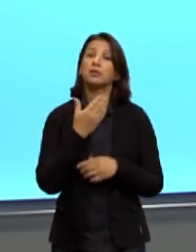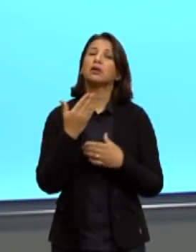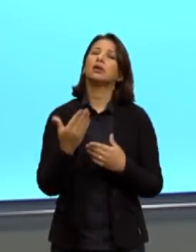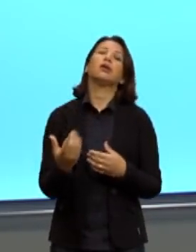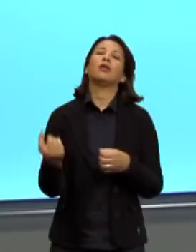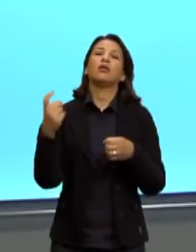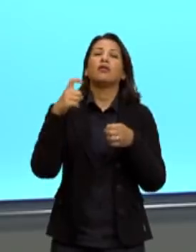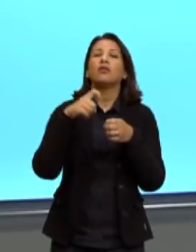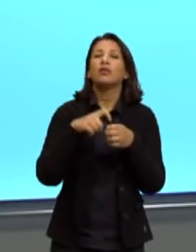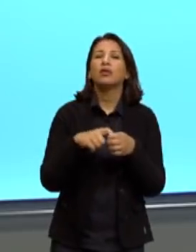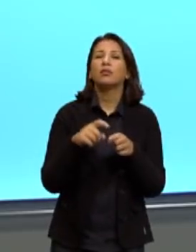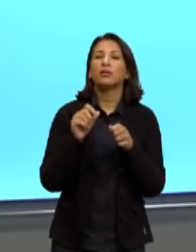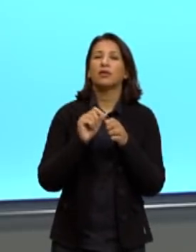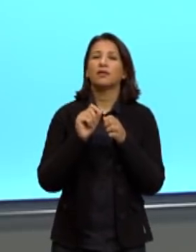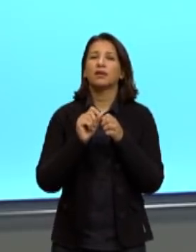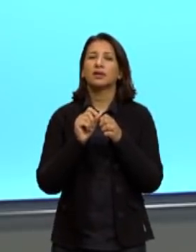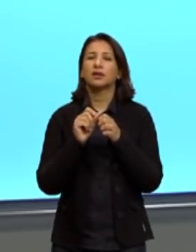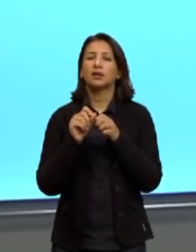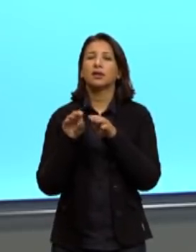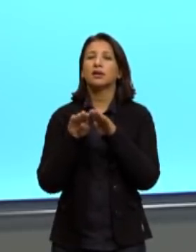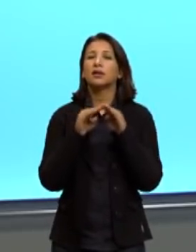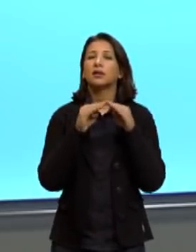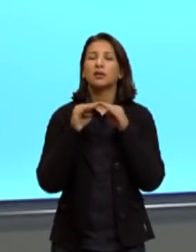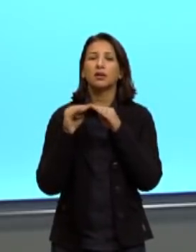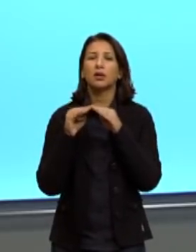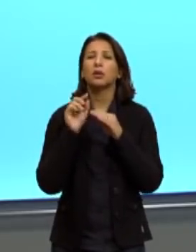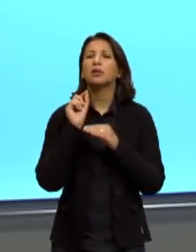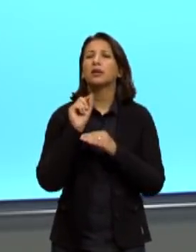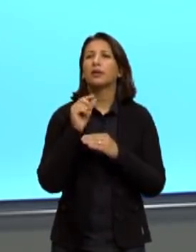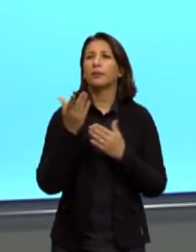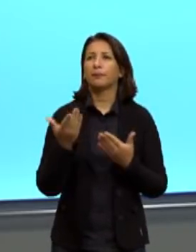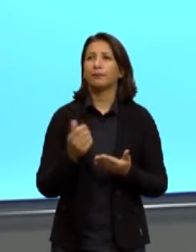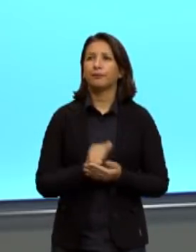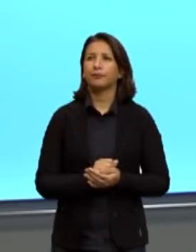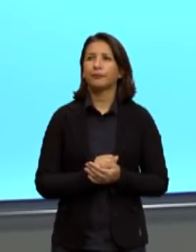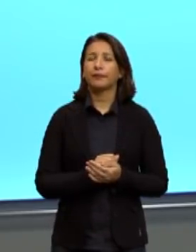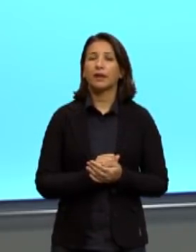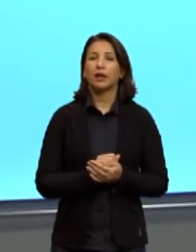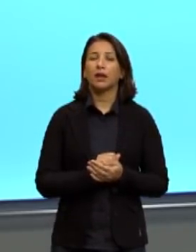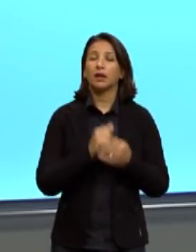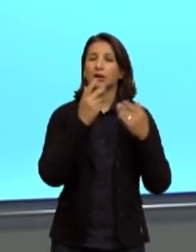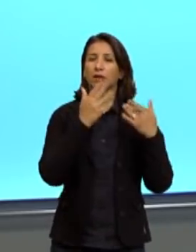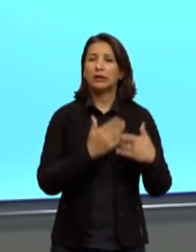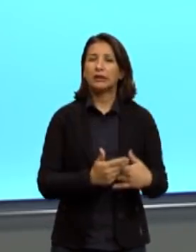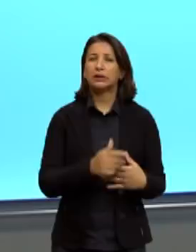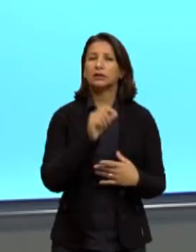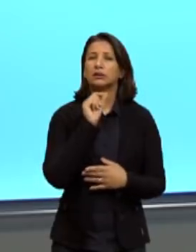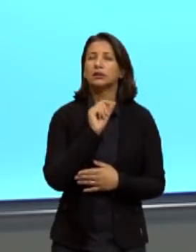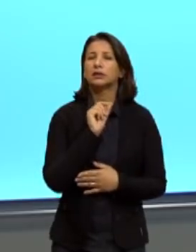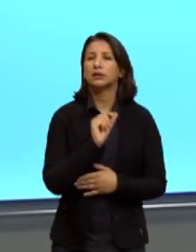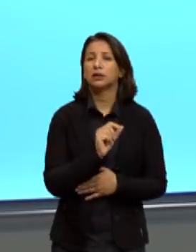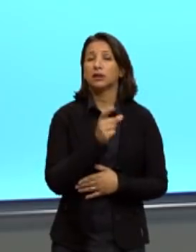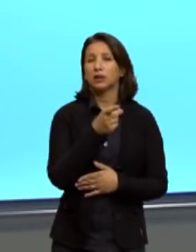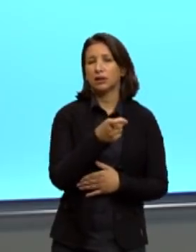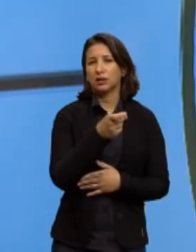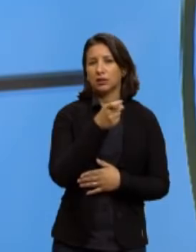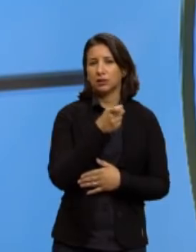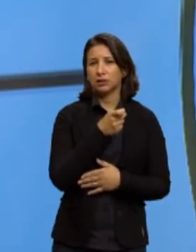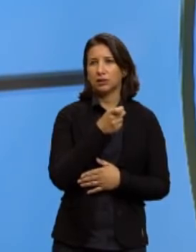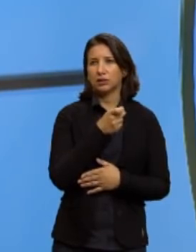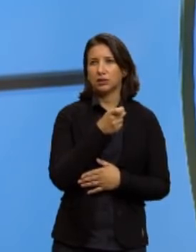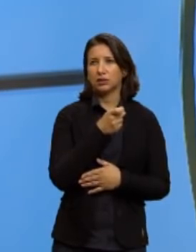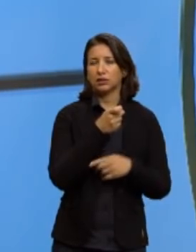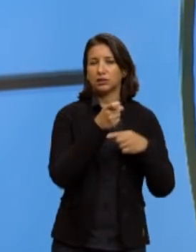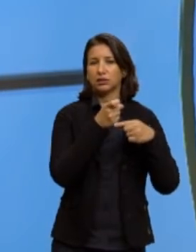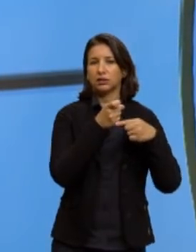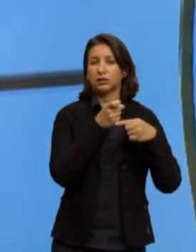montamos as proporções aqui proporções são essas olha só eu estou dizendo que o x está para